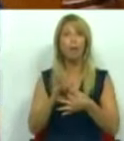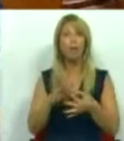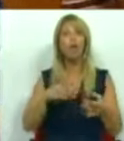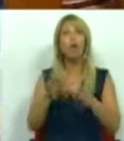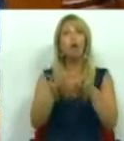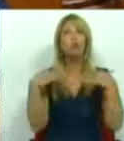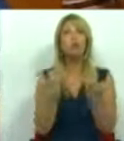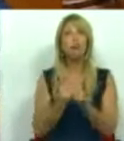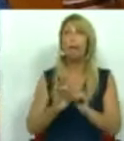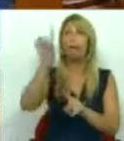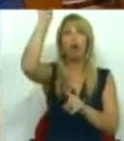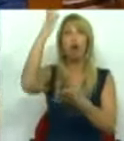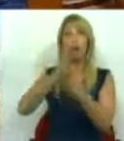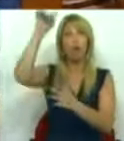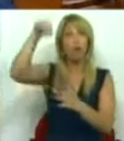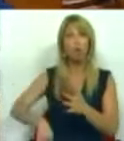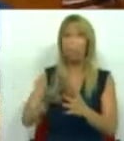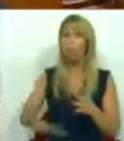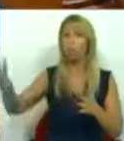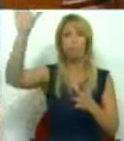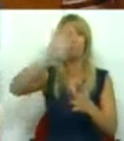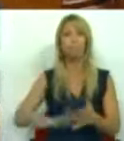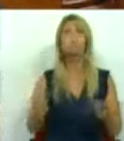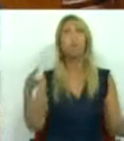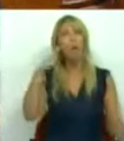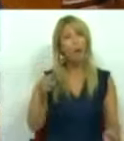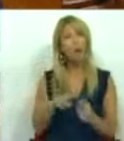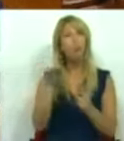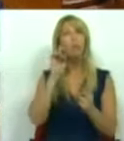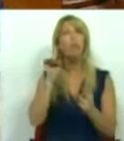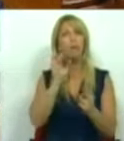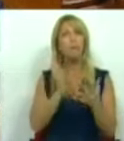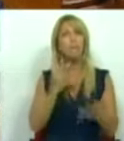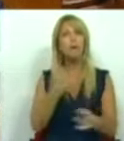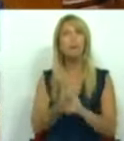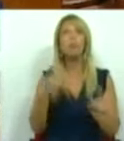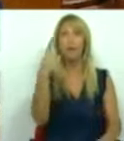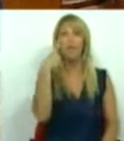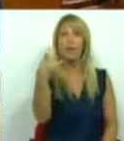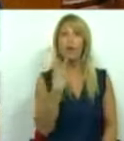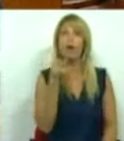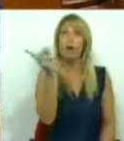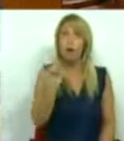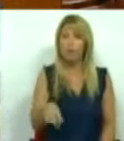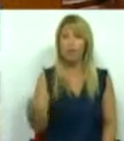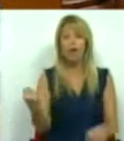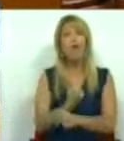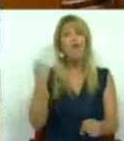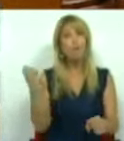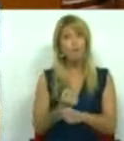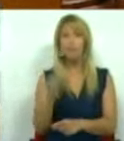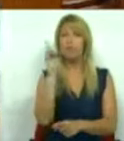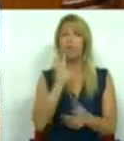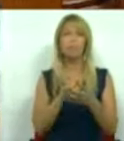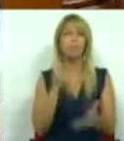sul do país. Foram encontros de grande fecundidade porque pudemos constatar uma vez mais o papel